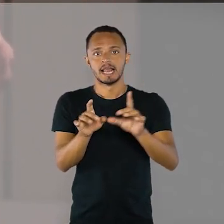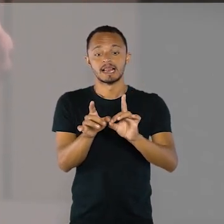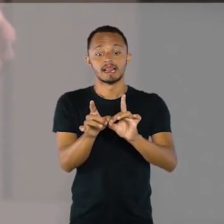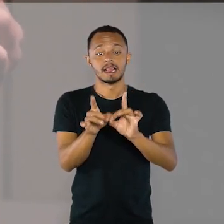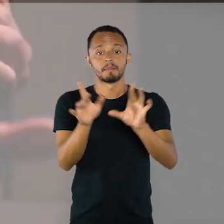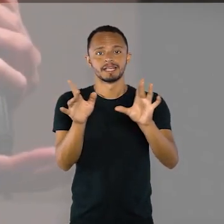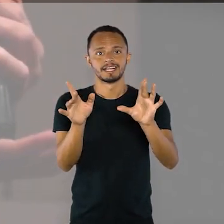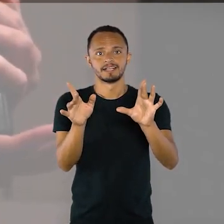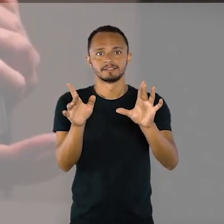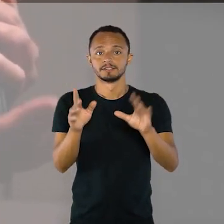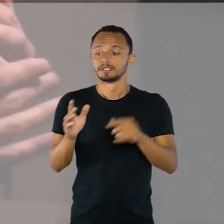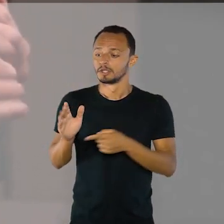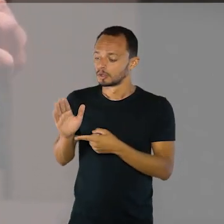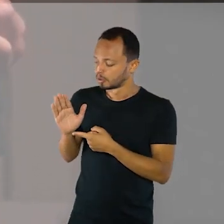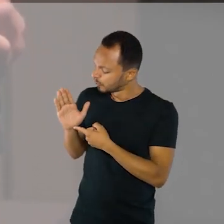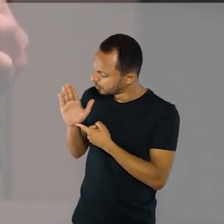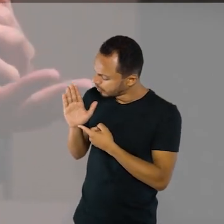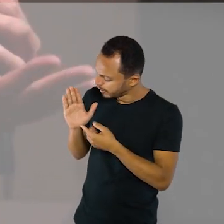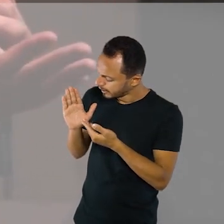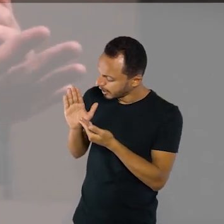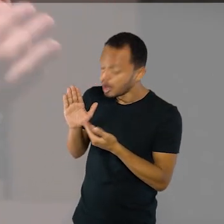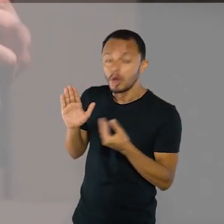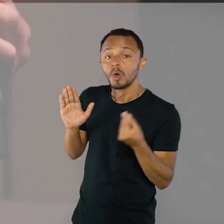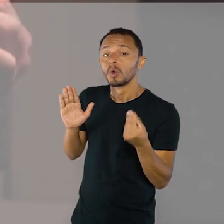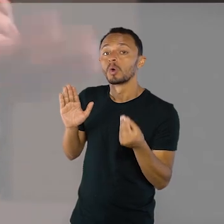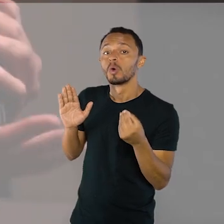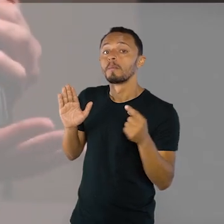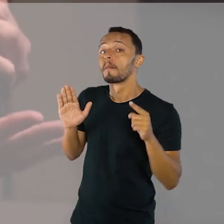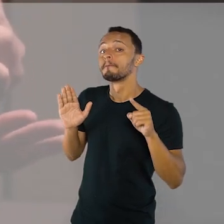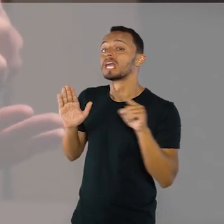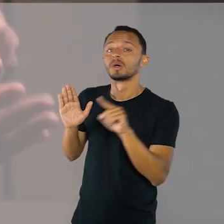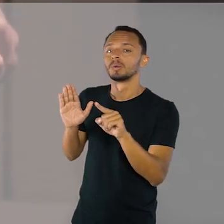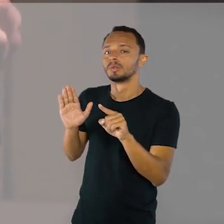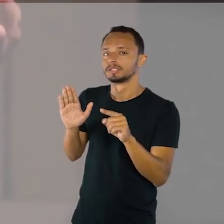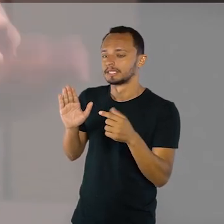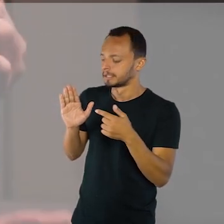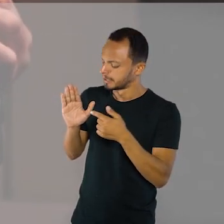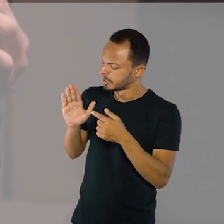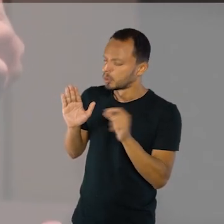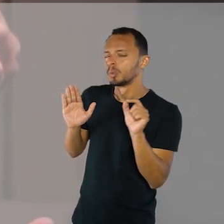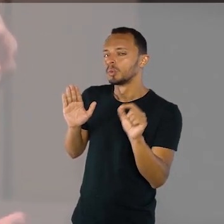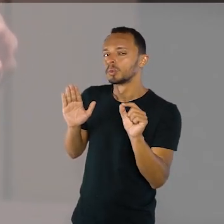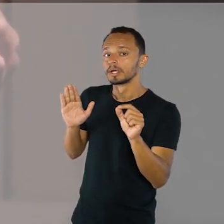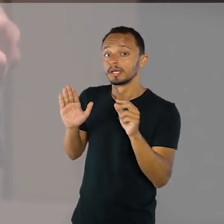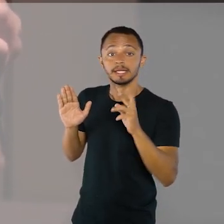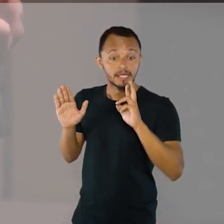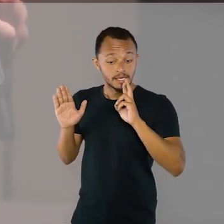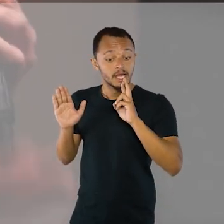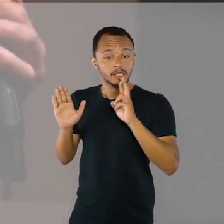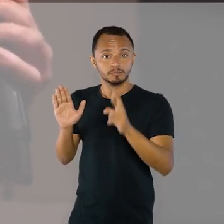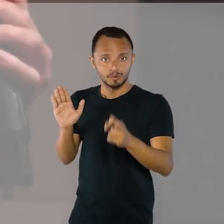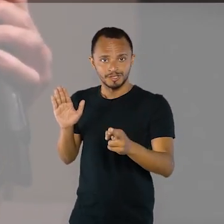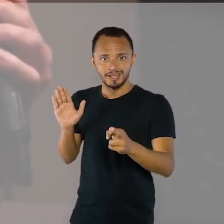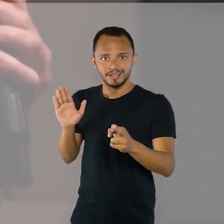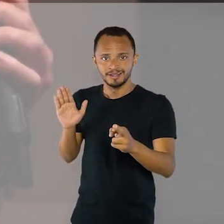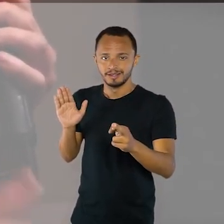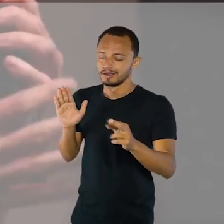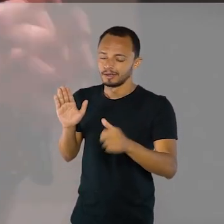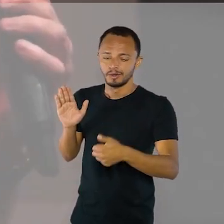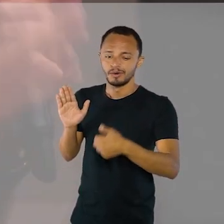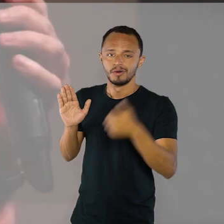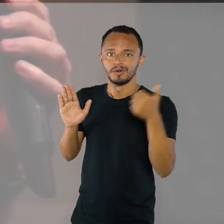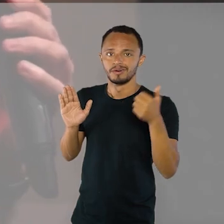aquela imagem, fazem perguntas, né? O tanto que eles têm a liberdade de perguntar para você e você também responder, olha o tanto que a gente tem